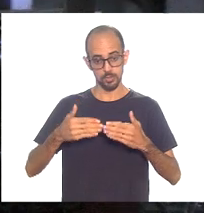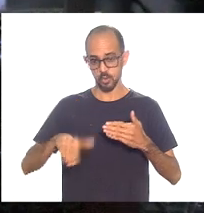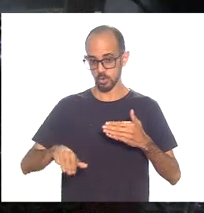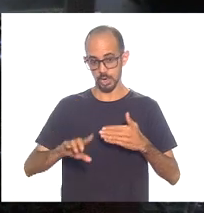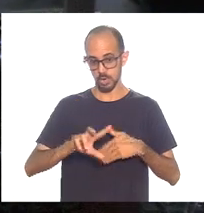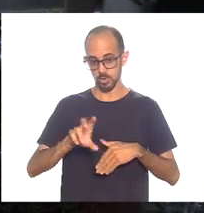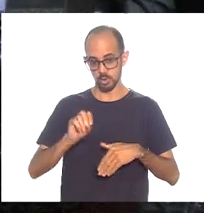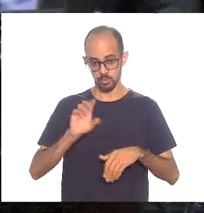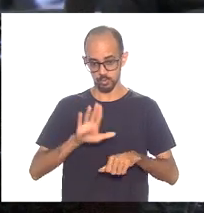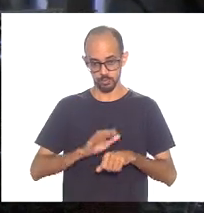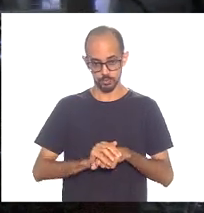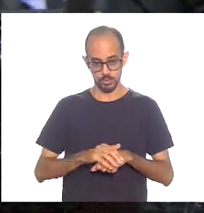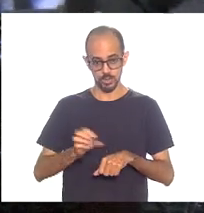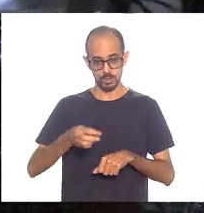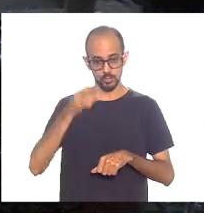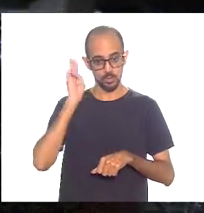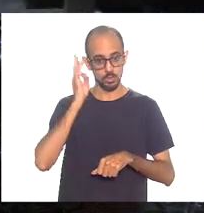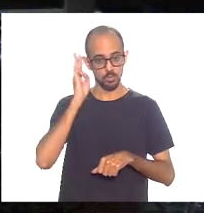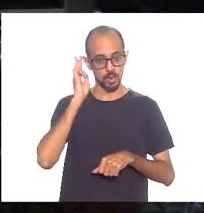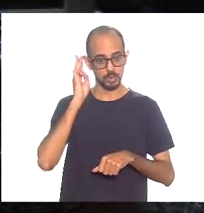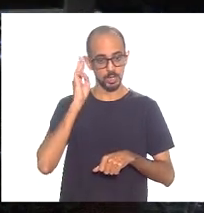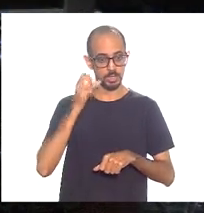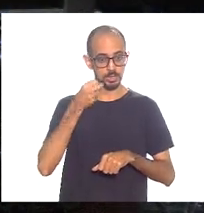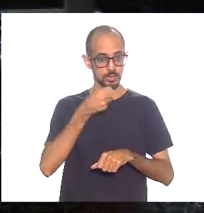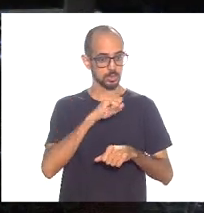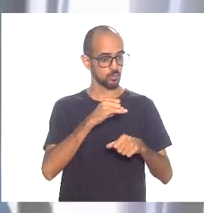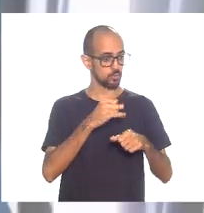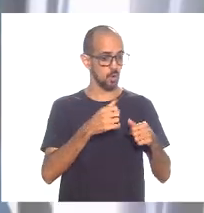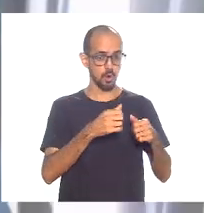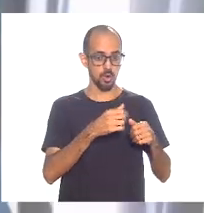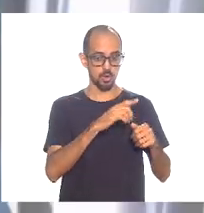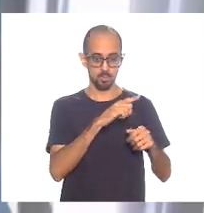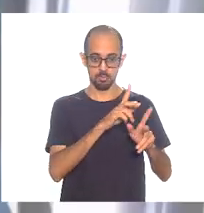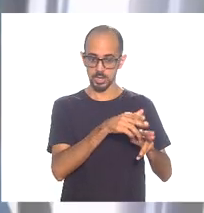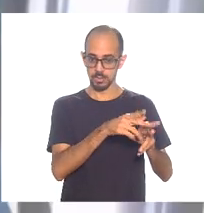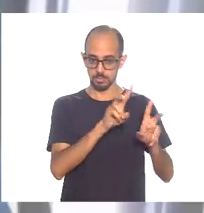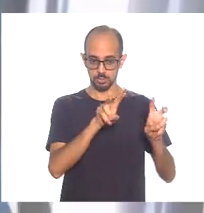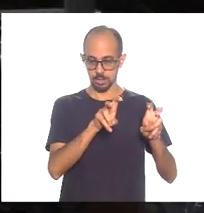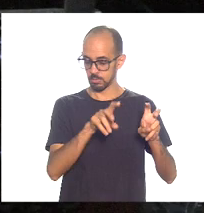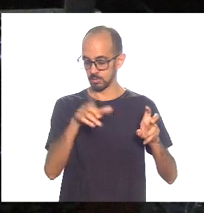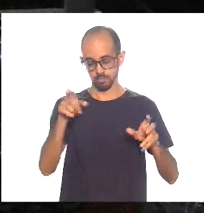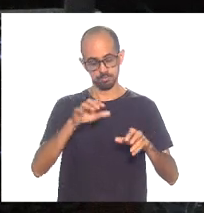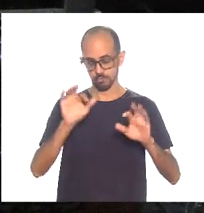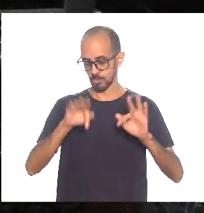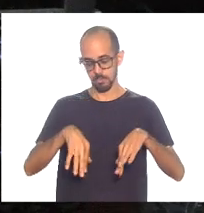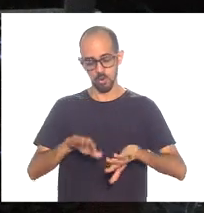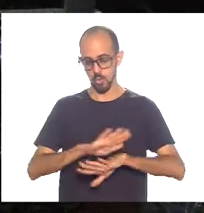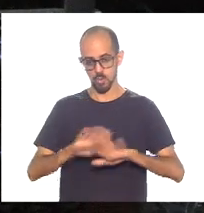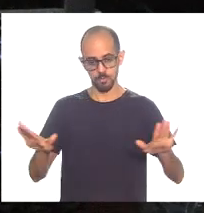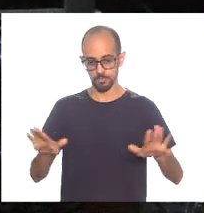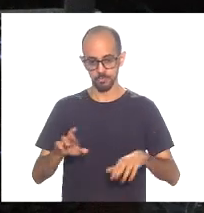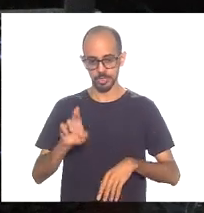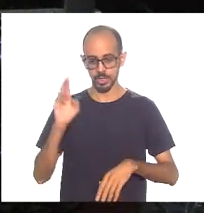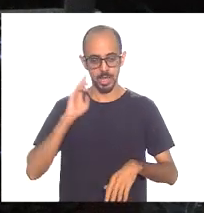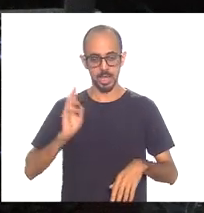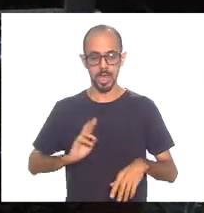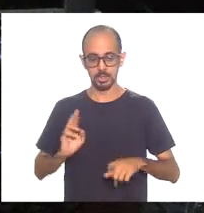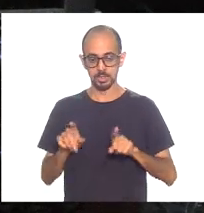se for sobre o tema, está prejudicado. Ok, eu estou contemplado por sua decisão. Ok, deputada Renata, da mesma